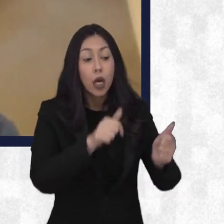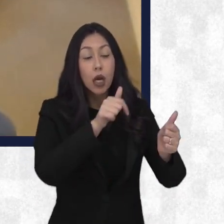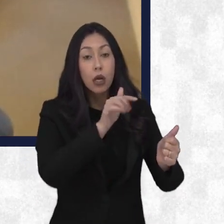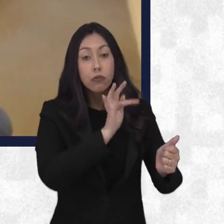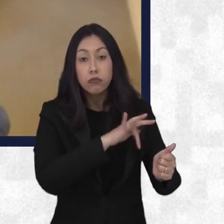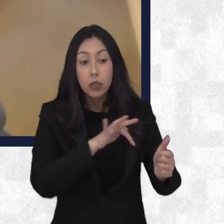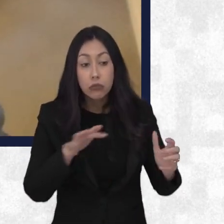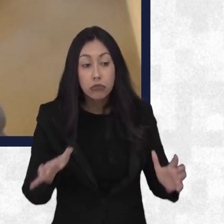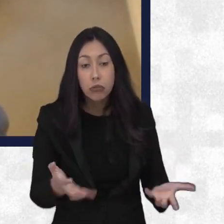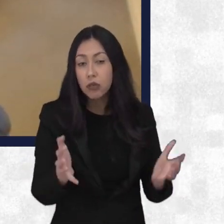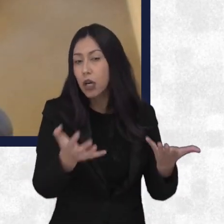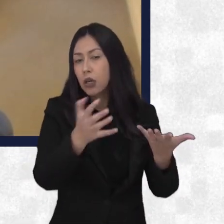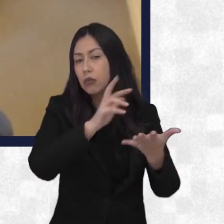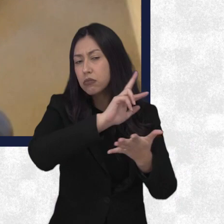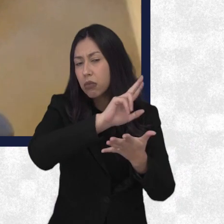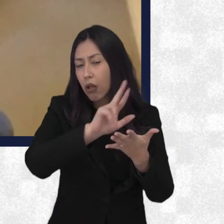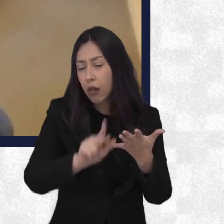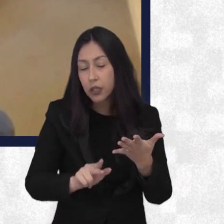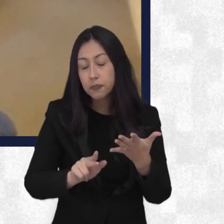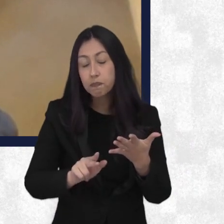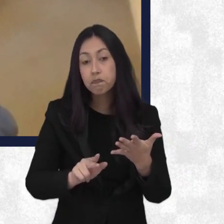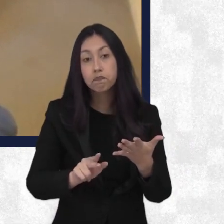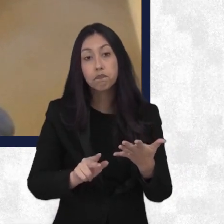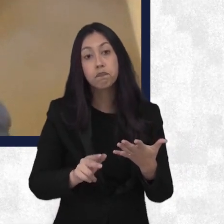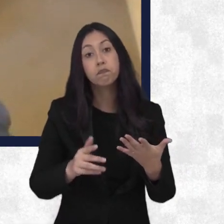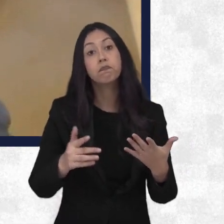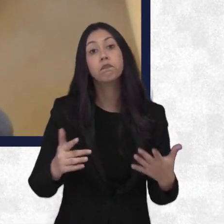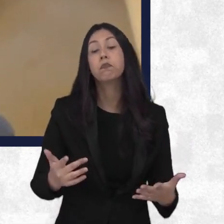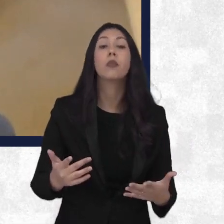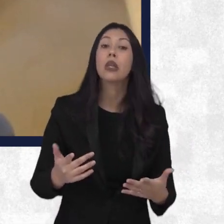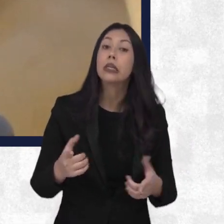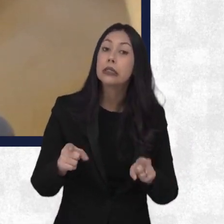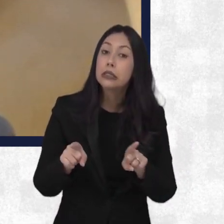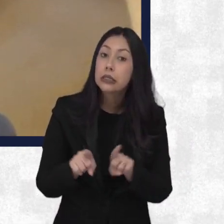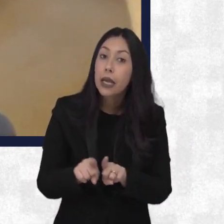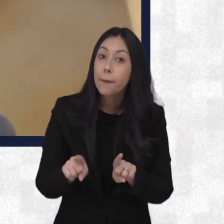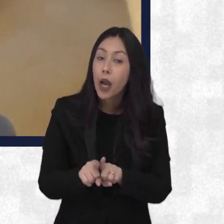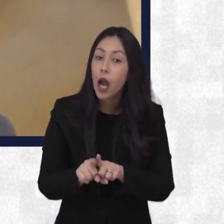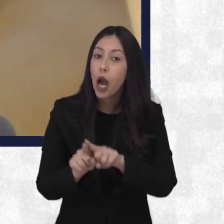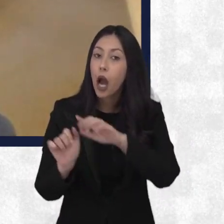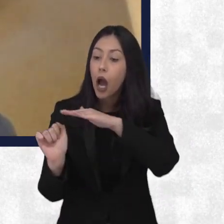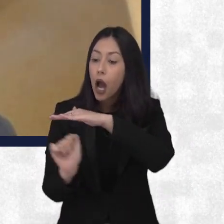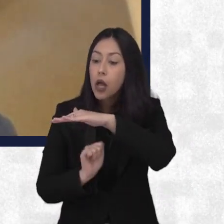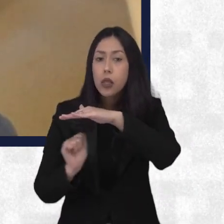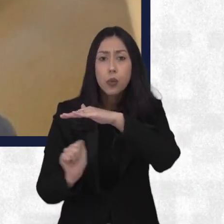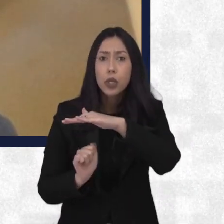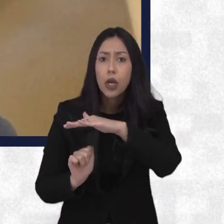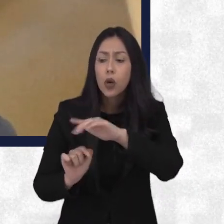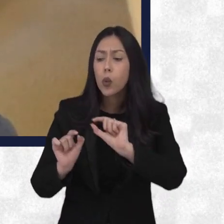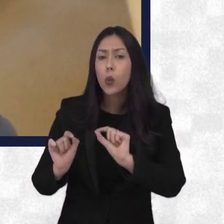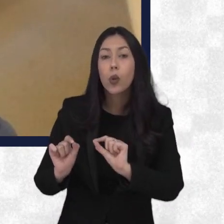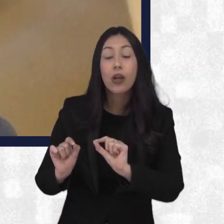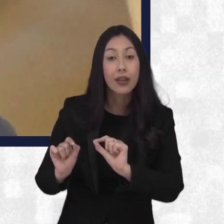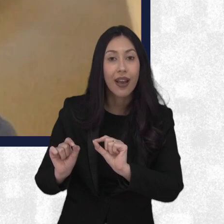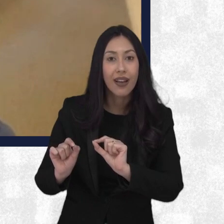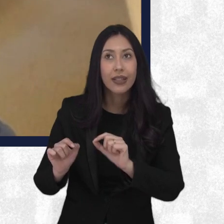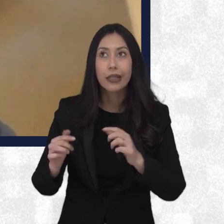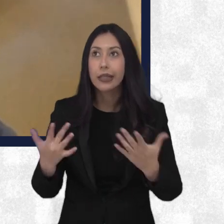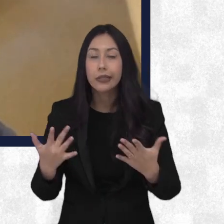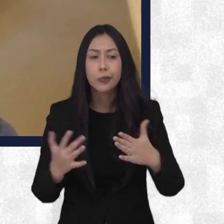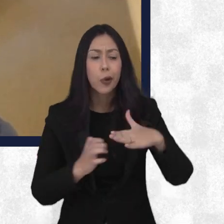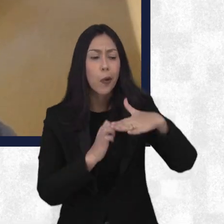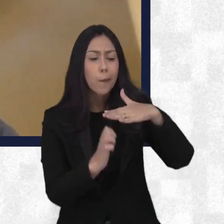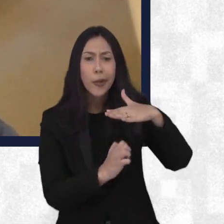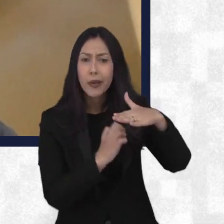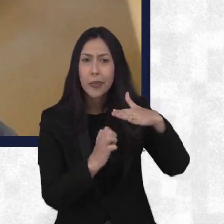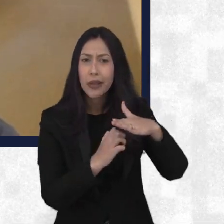benefícios fiscais, ou incentivos, etc. E tem uma das suas autarquias quer dizer que não